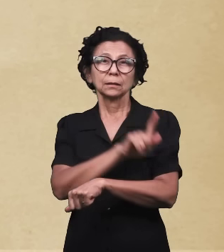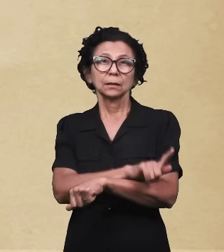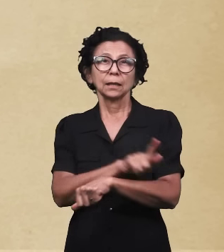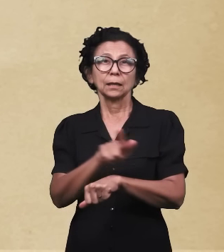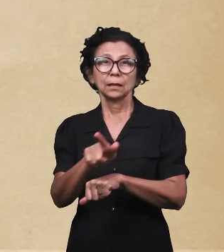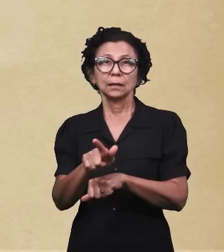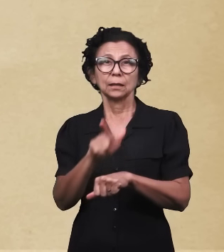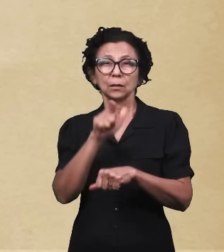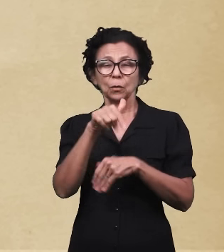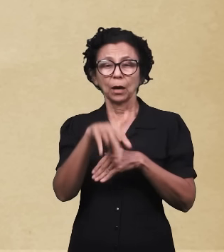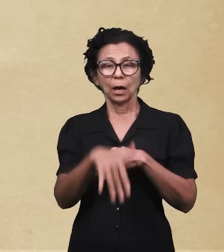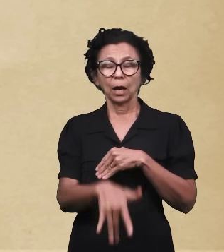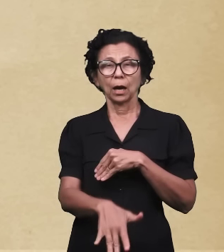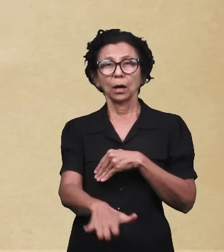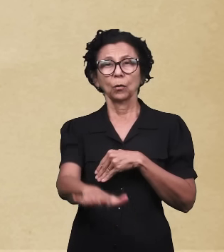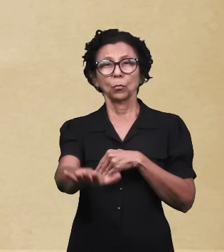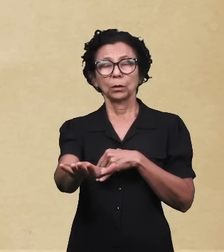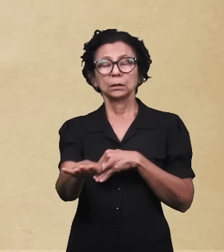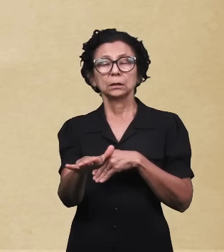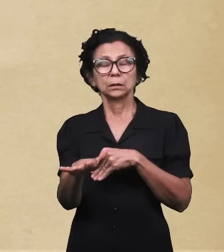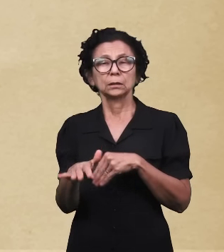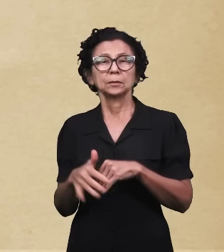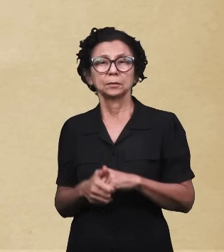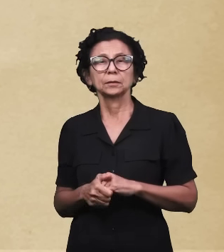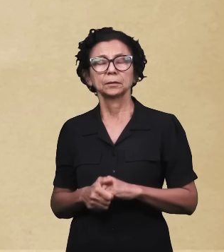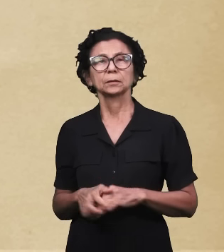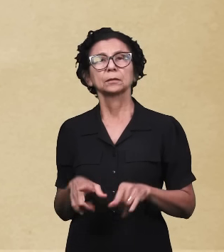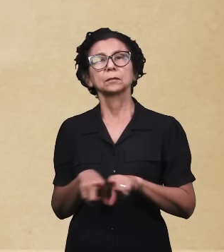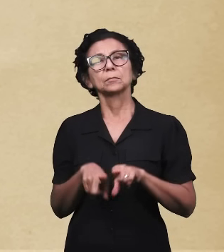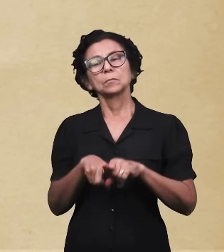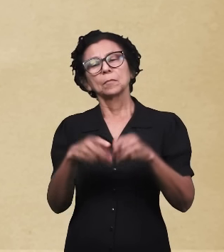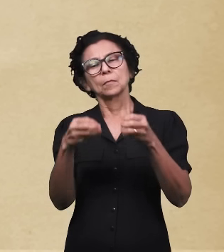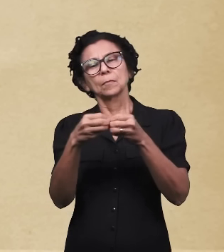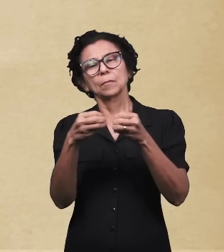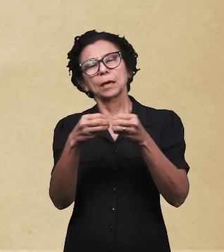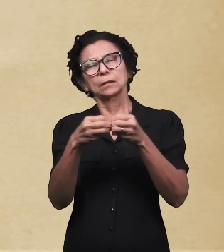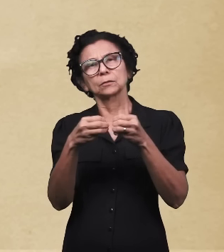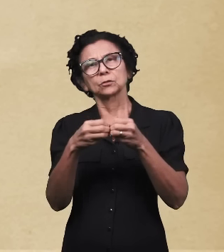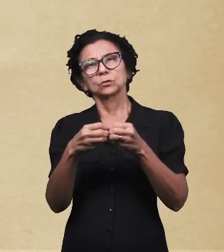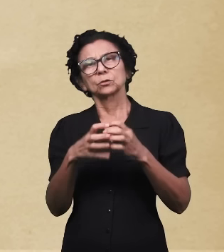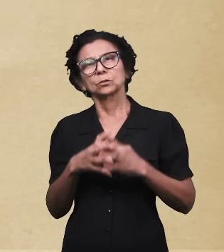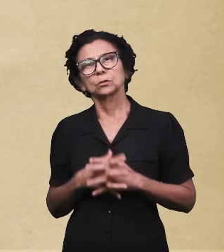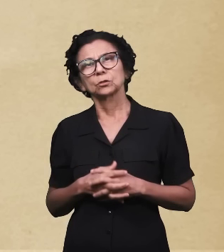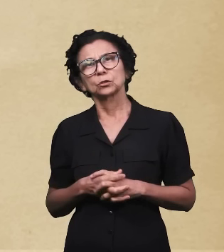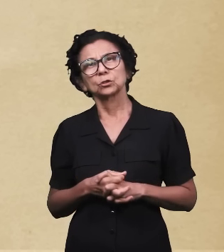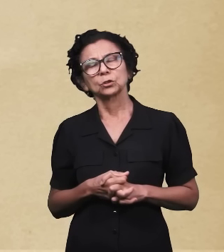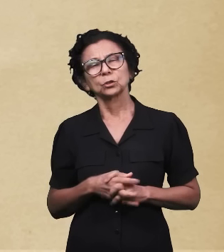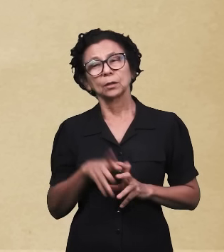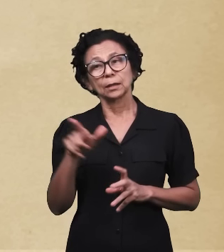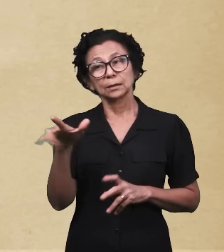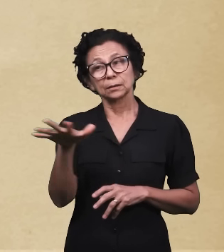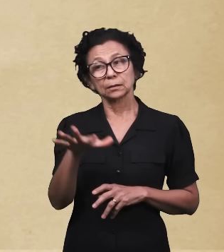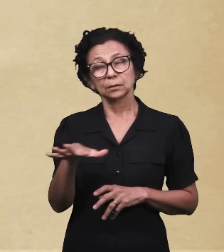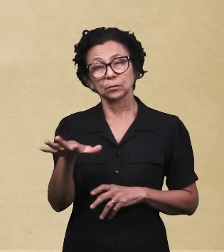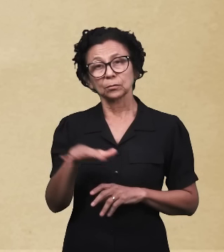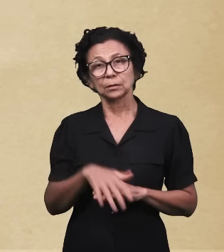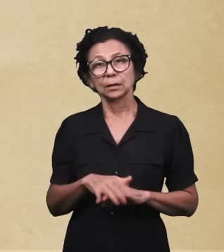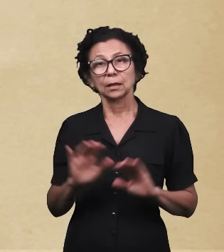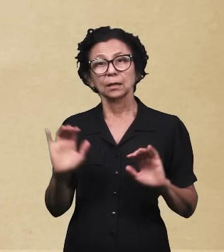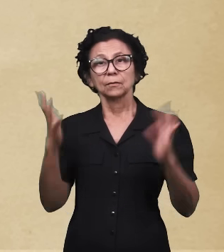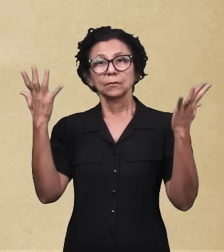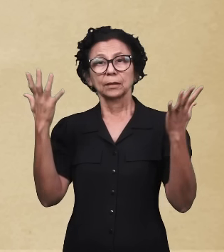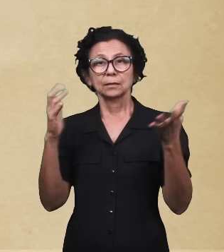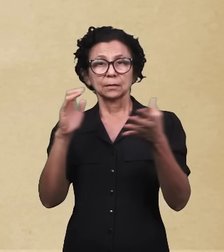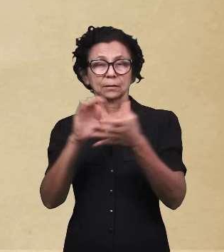está pertinho aqui também. Sim. Aonde a água foi transformada em vinho no casamento. Então nós temos vários locais